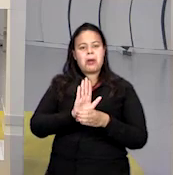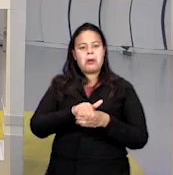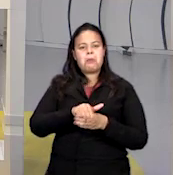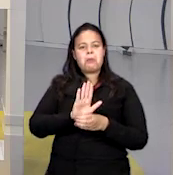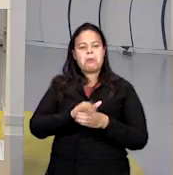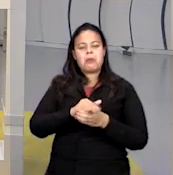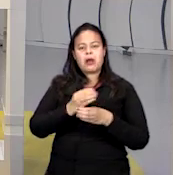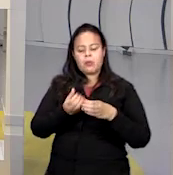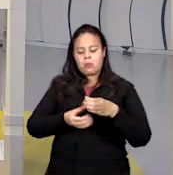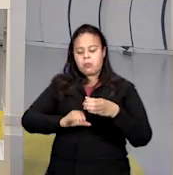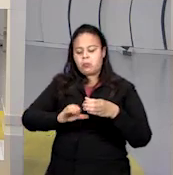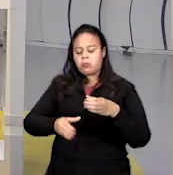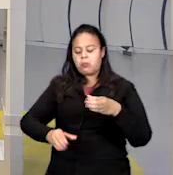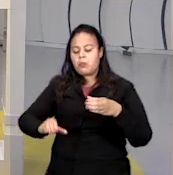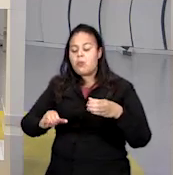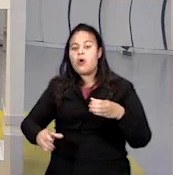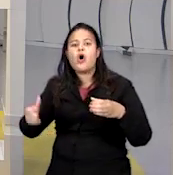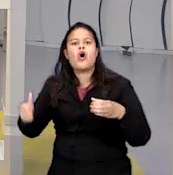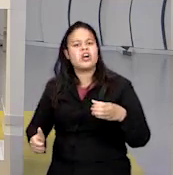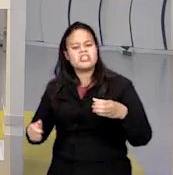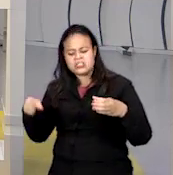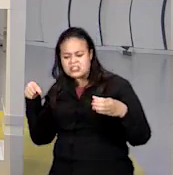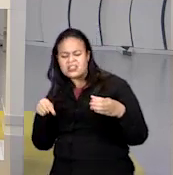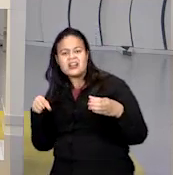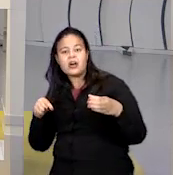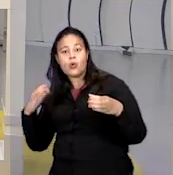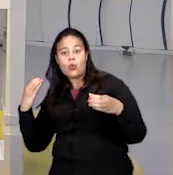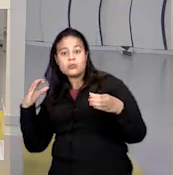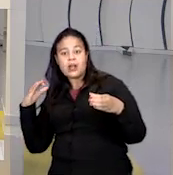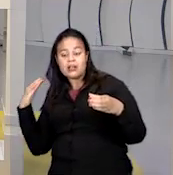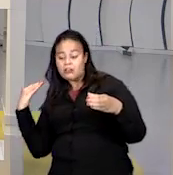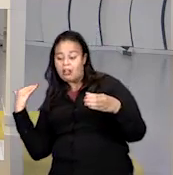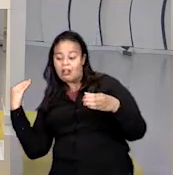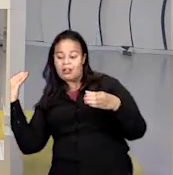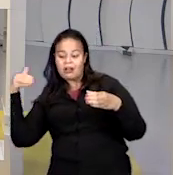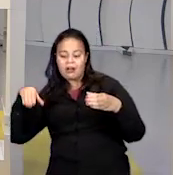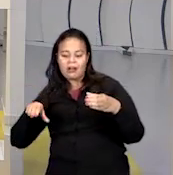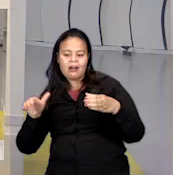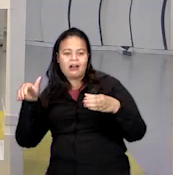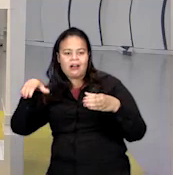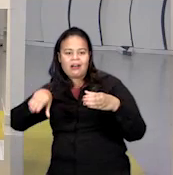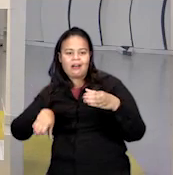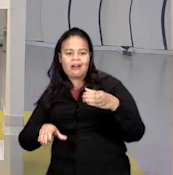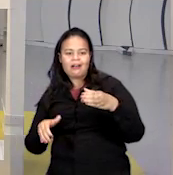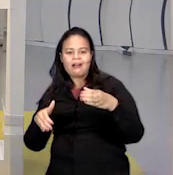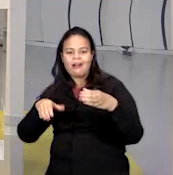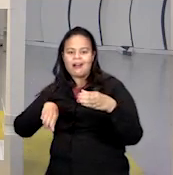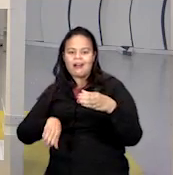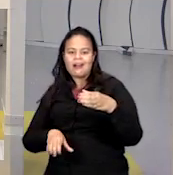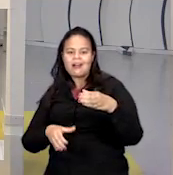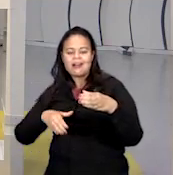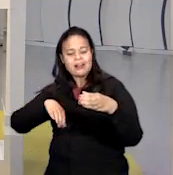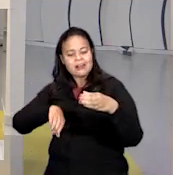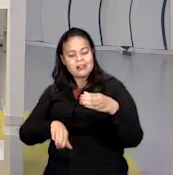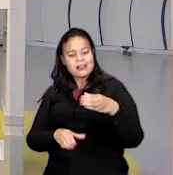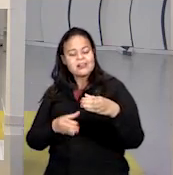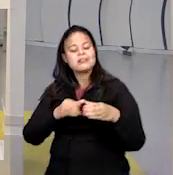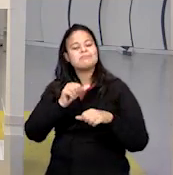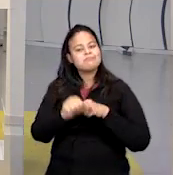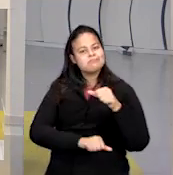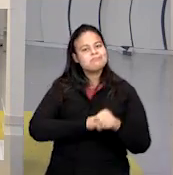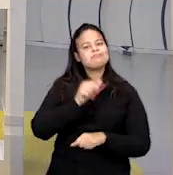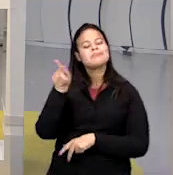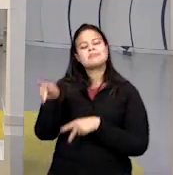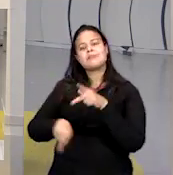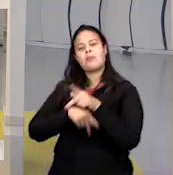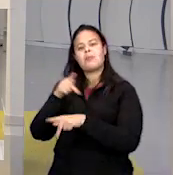cidade de Contagem. E esse esgoto doméstico altera as populações que vivem